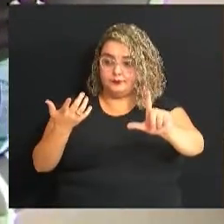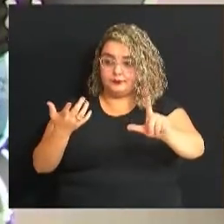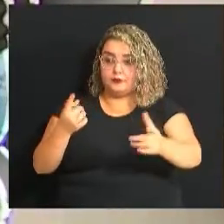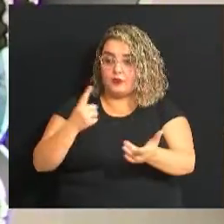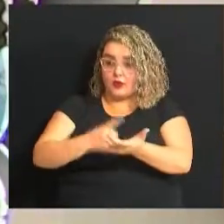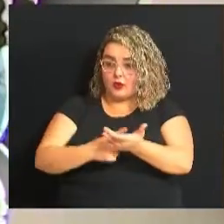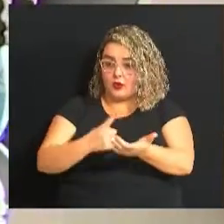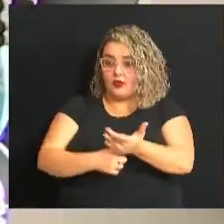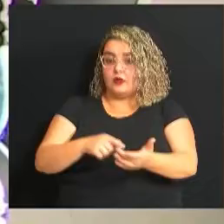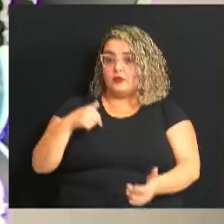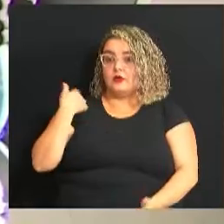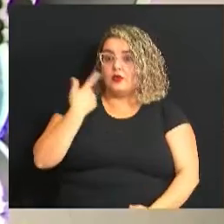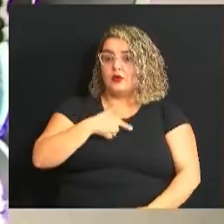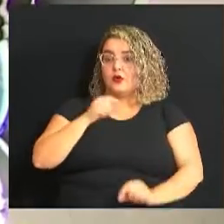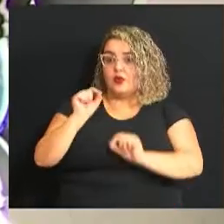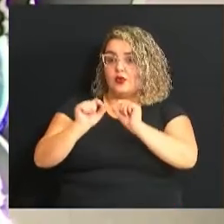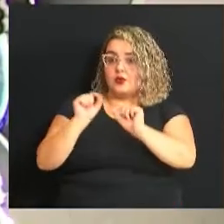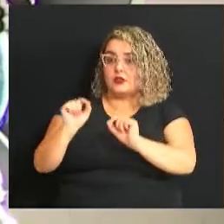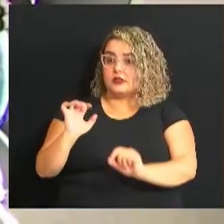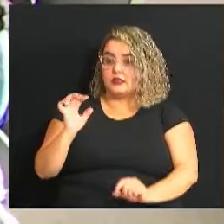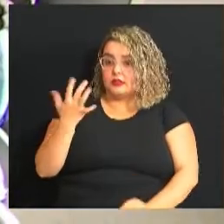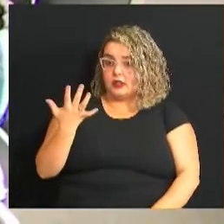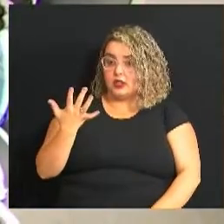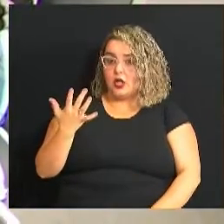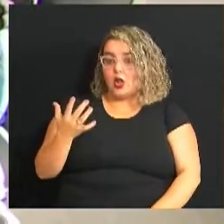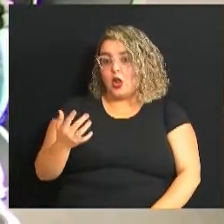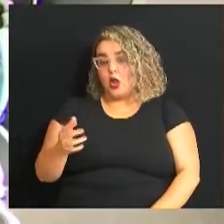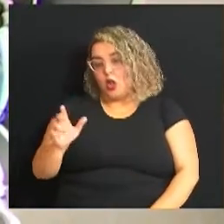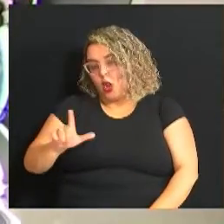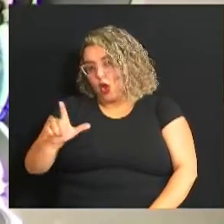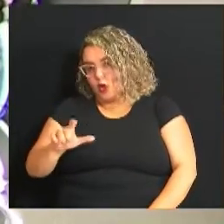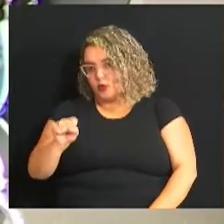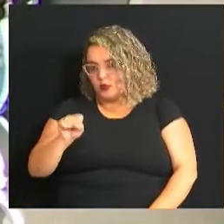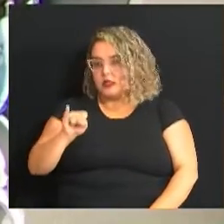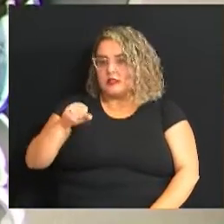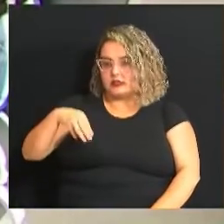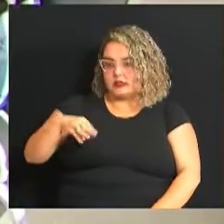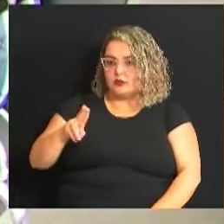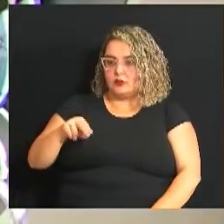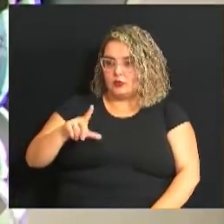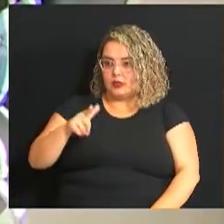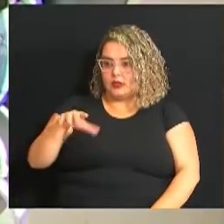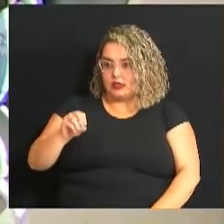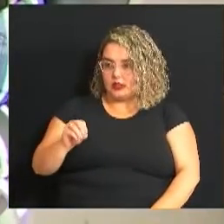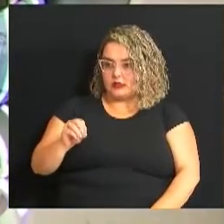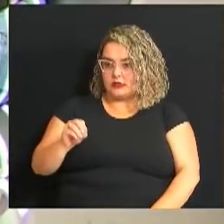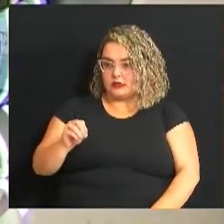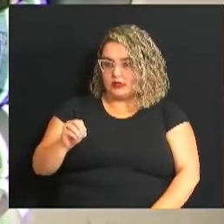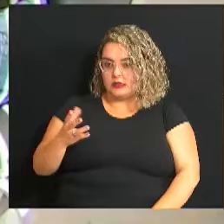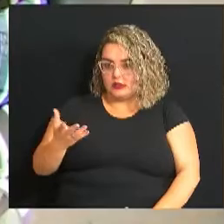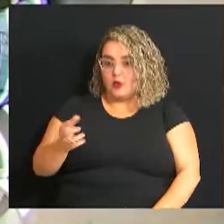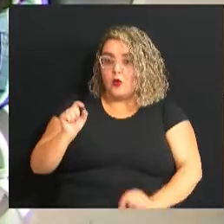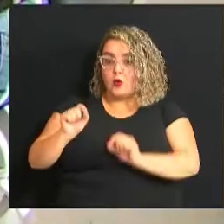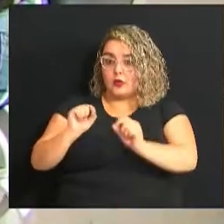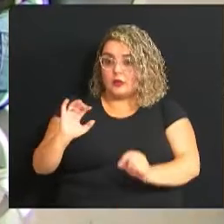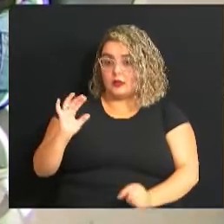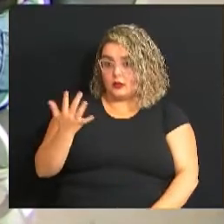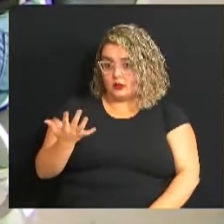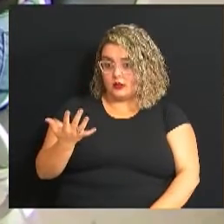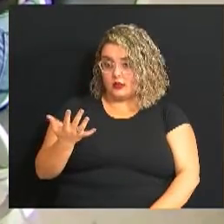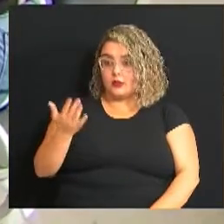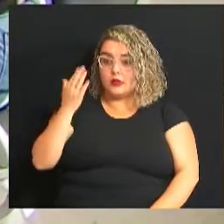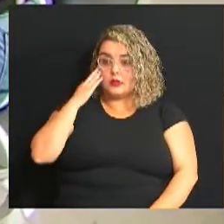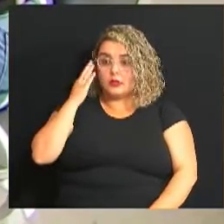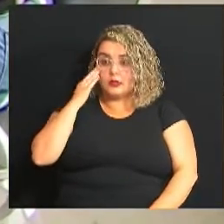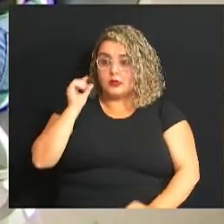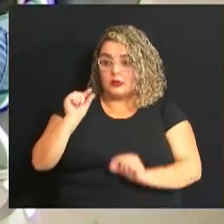gente o que está acontecendo. Claro que é uma simulação, conforme a gente já falou, mas o que está acontecendo aqui para o pessoal entender direitinho e